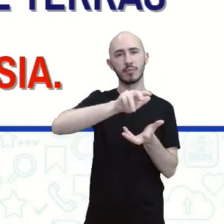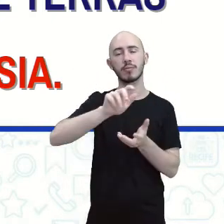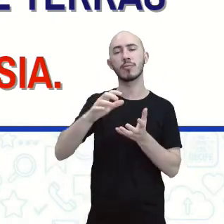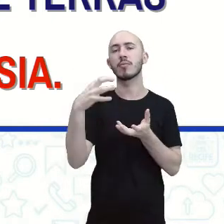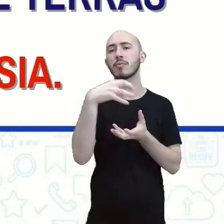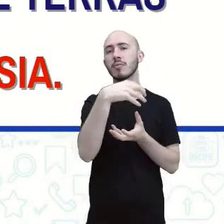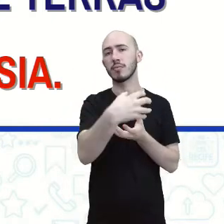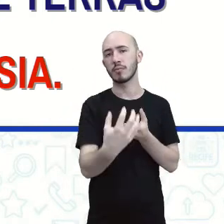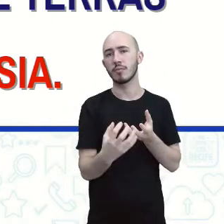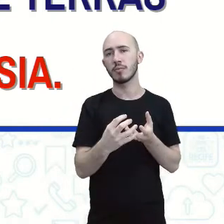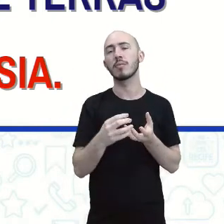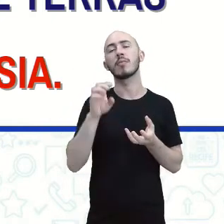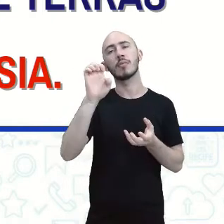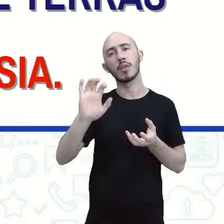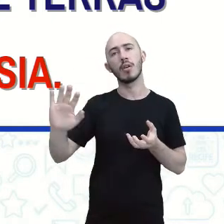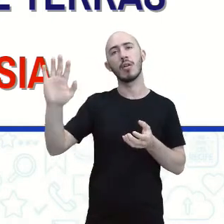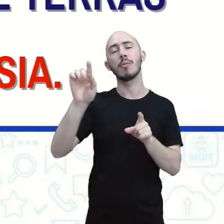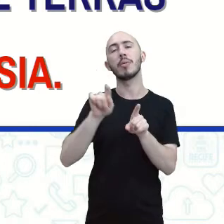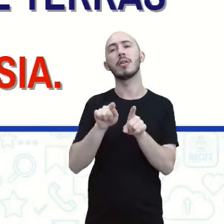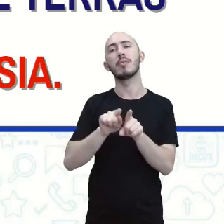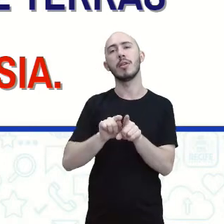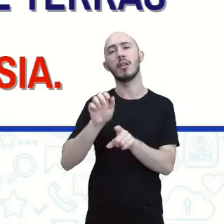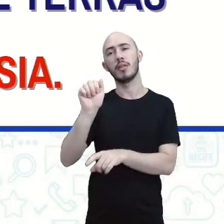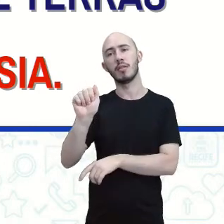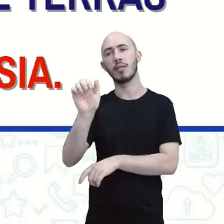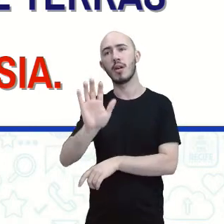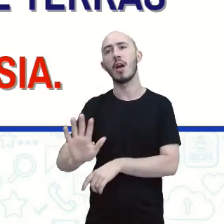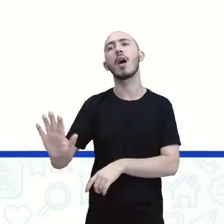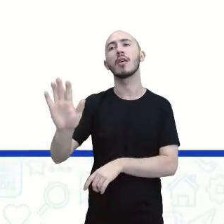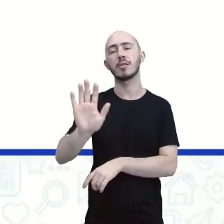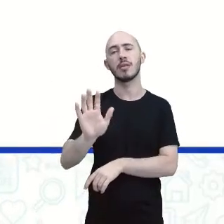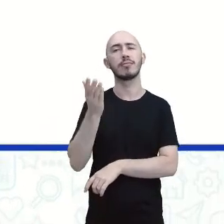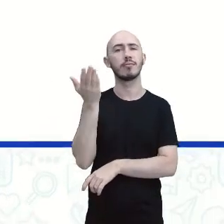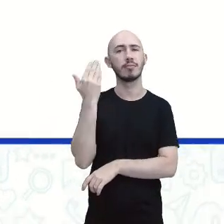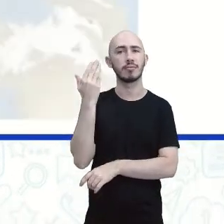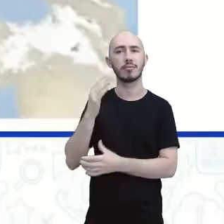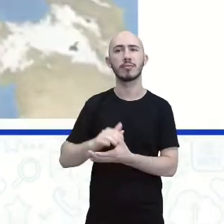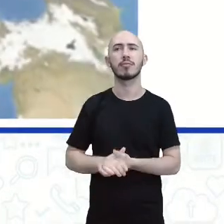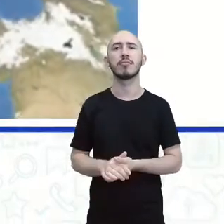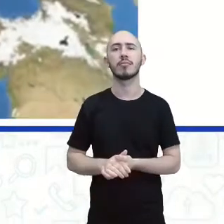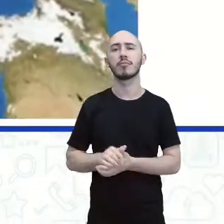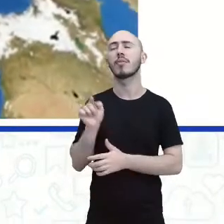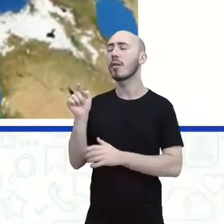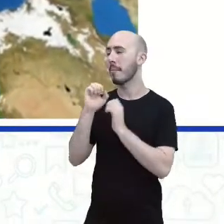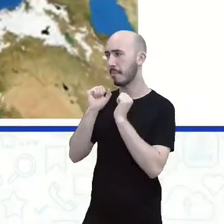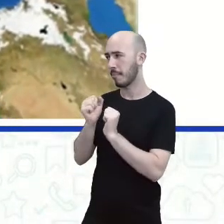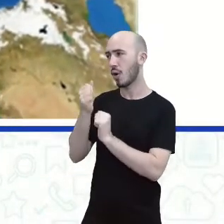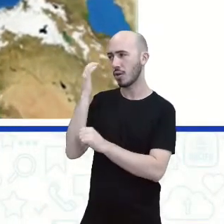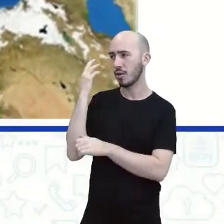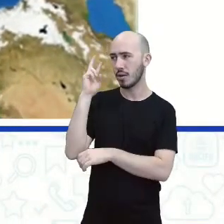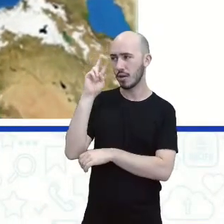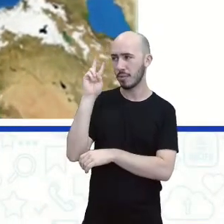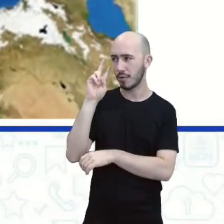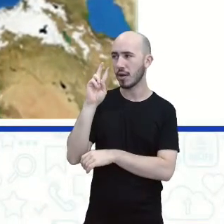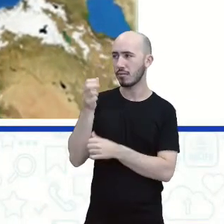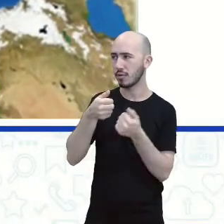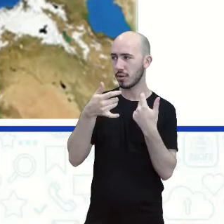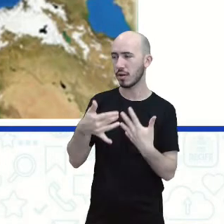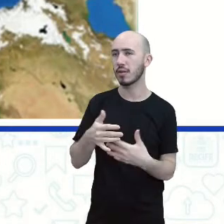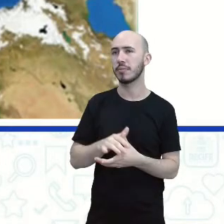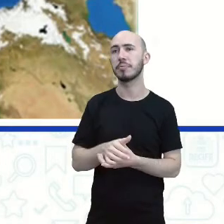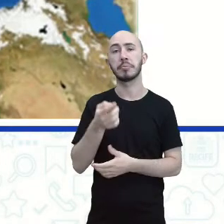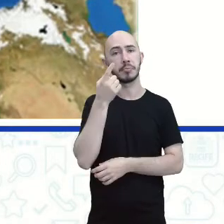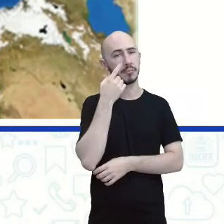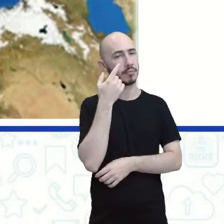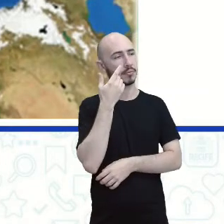continente Europa e Ásia, que se chamava Eurásia. Professor Gilson, dê uma relembrada para eles. Justamente, essa questão. Olha aí, a imagem é bem